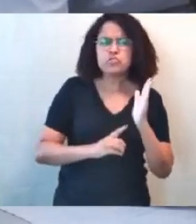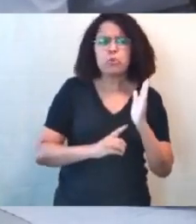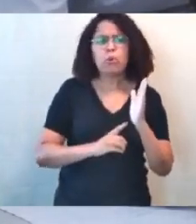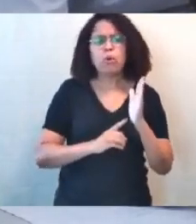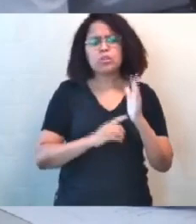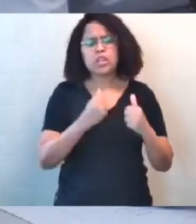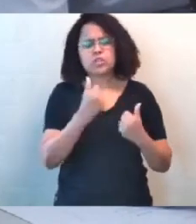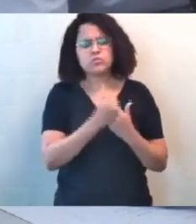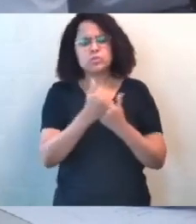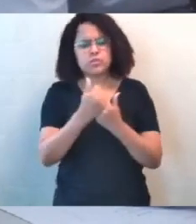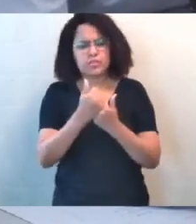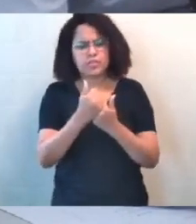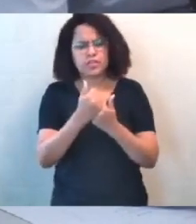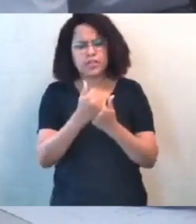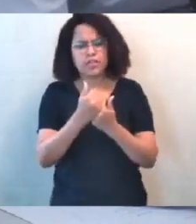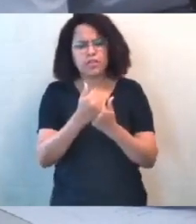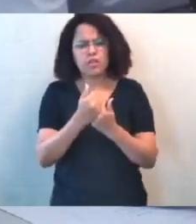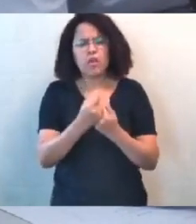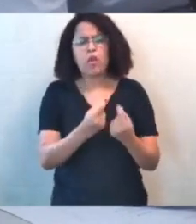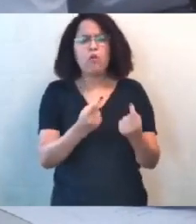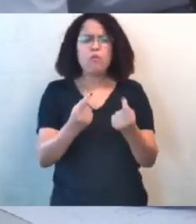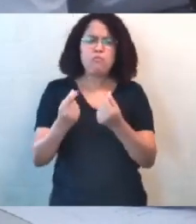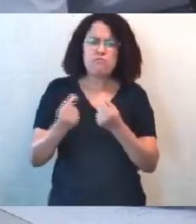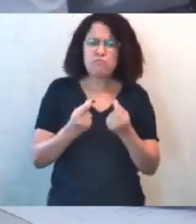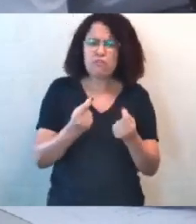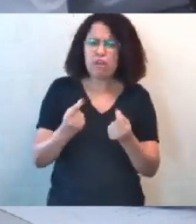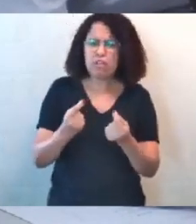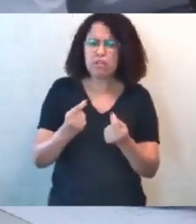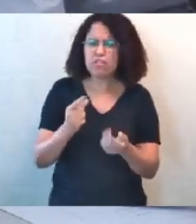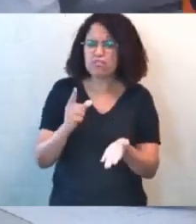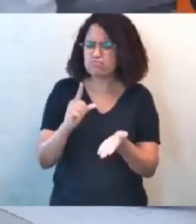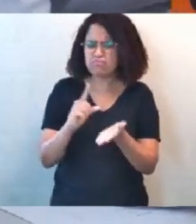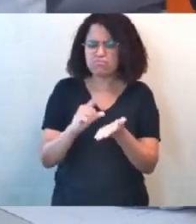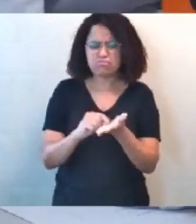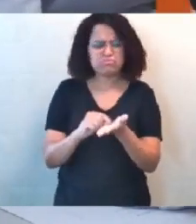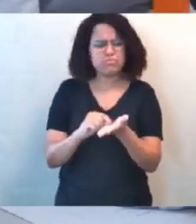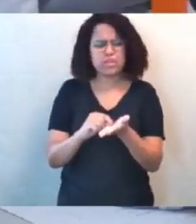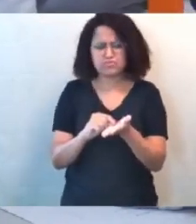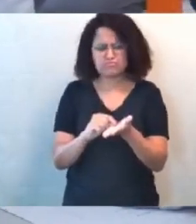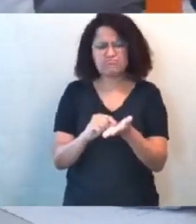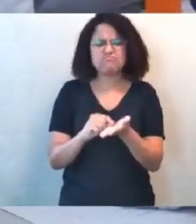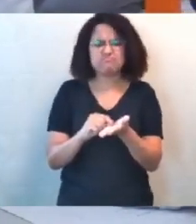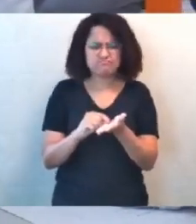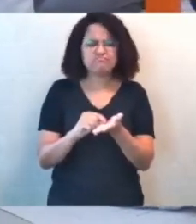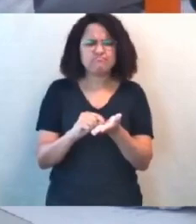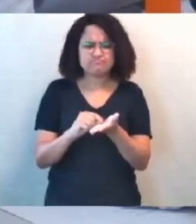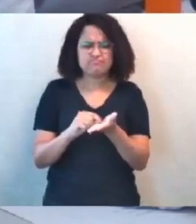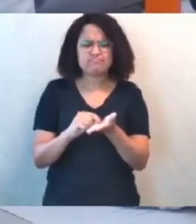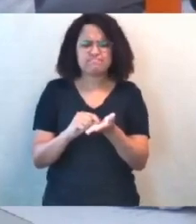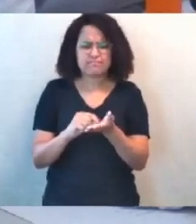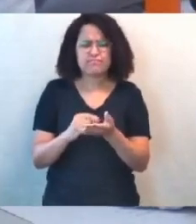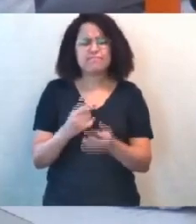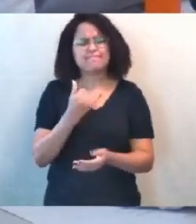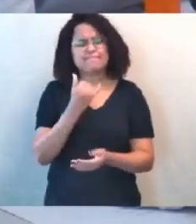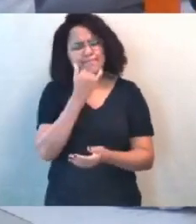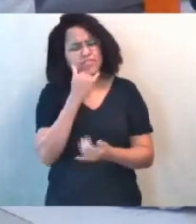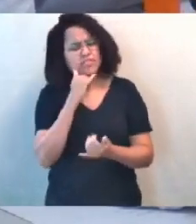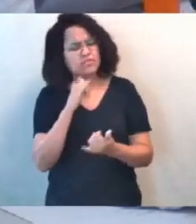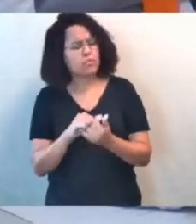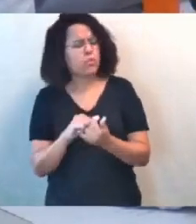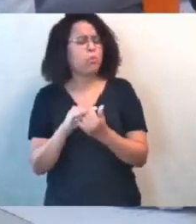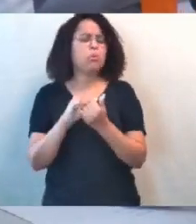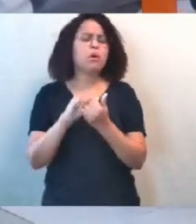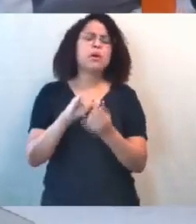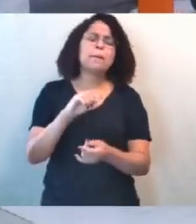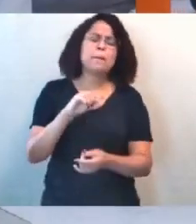sendo devolvido. Não pelo tanto de dinheiro que eles recebem, é baixo. O senhor vai me desculpar. 15 milhões,